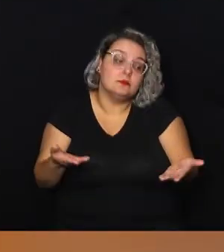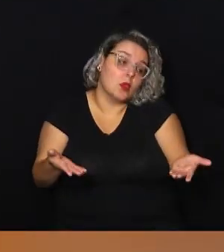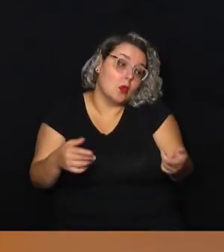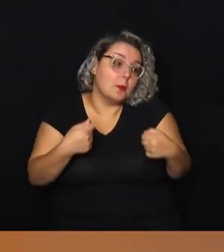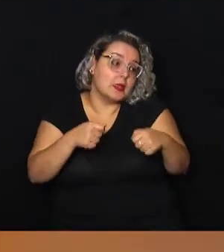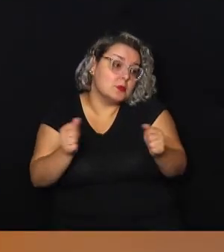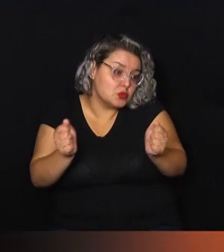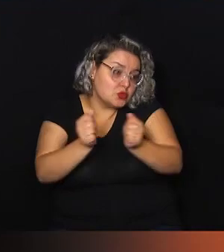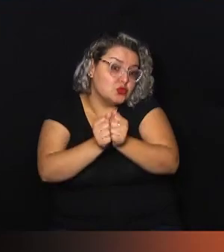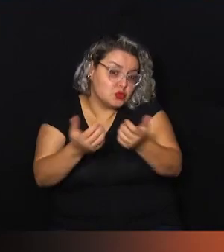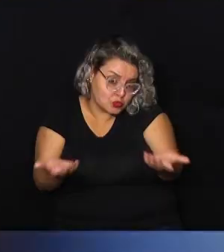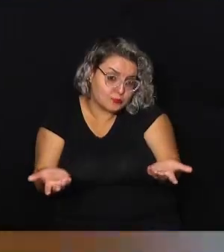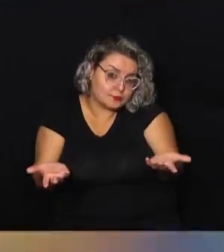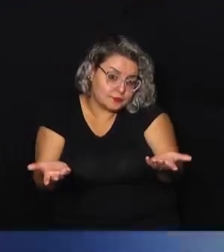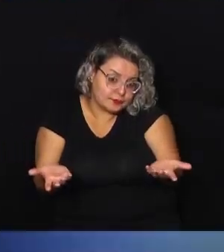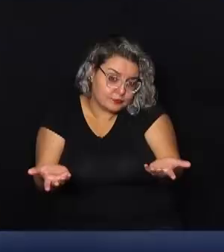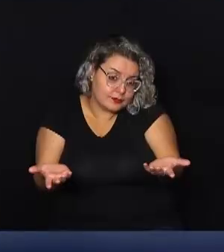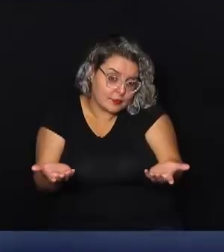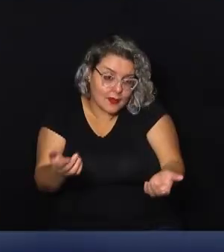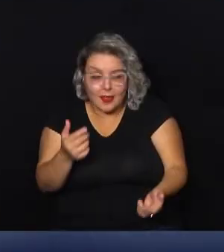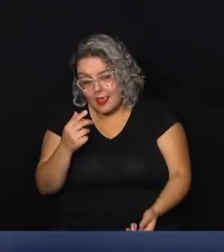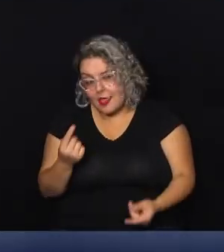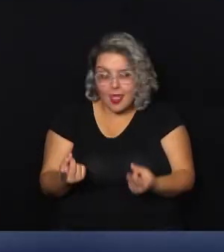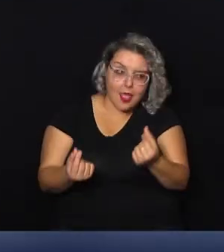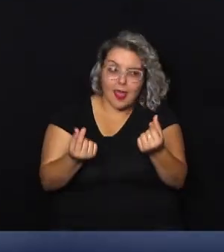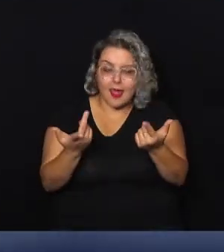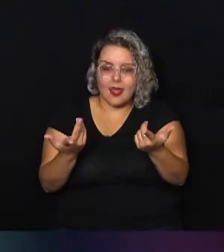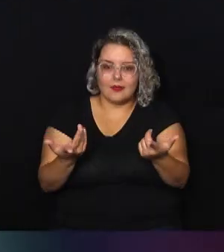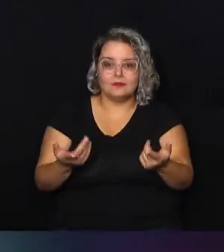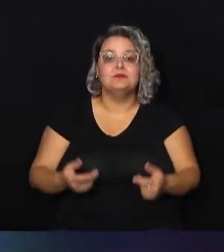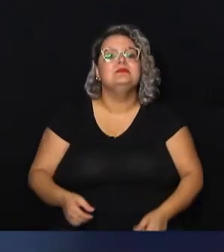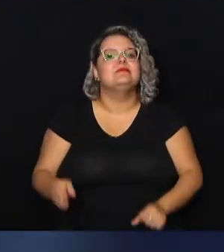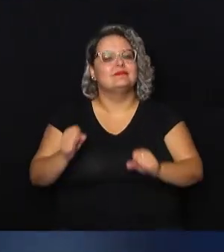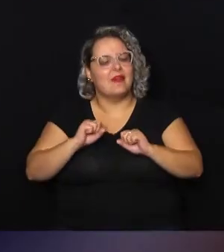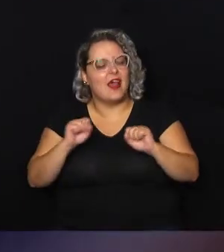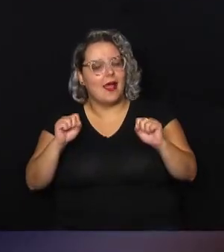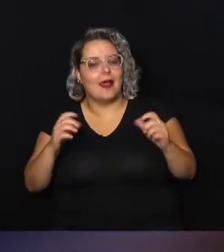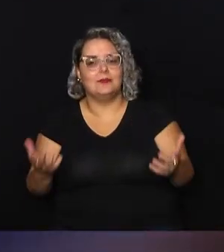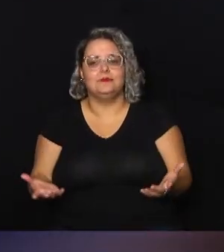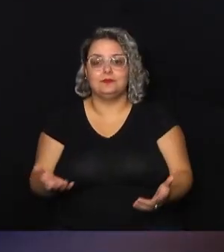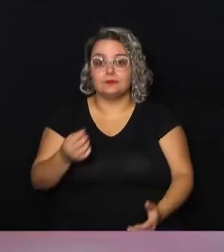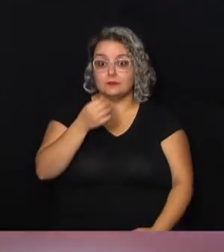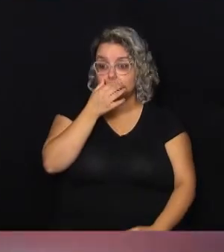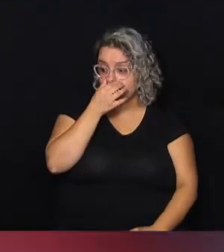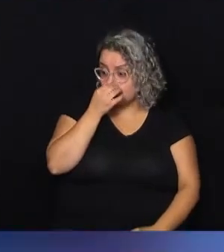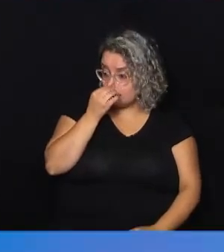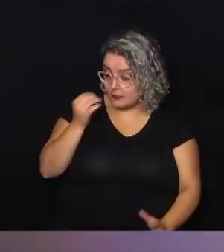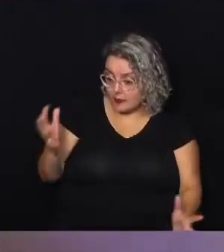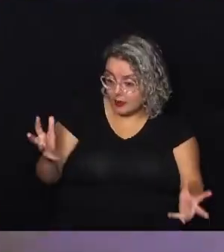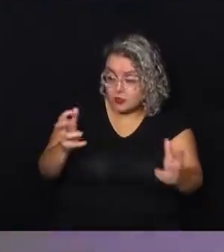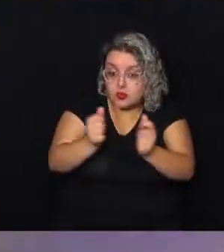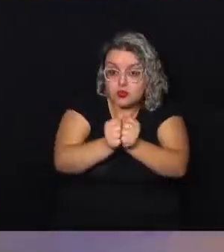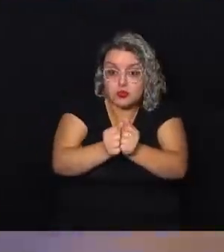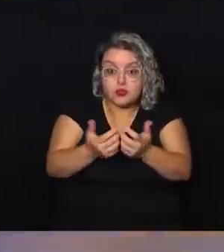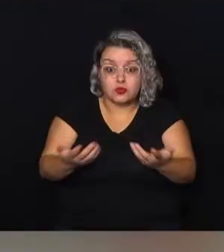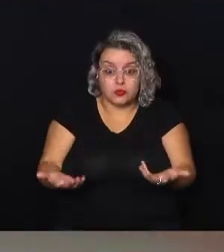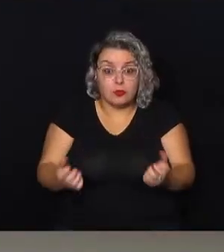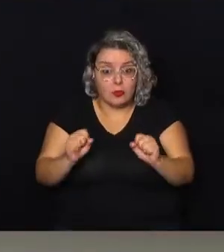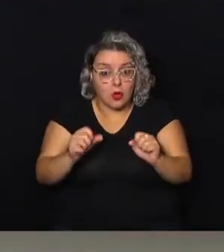juntos em harmonia. Botar pra quebrar. Com a música você pode reunir todos juntos.